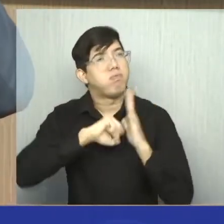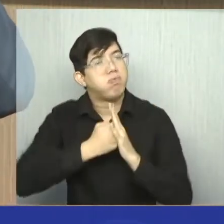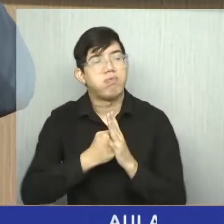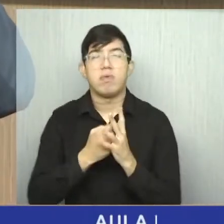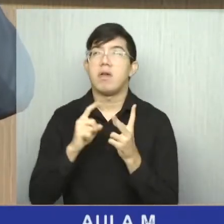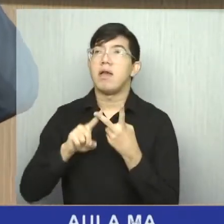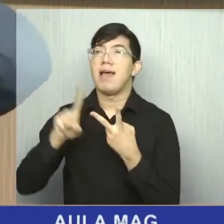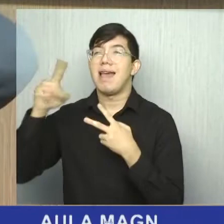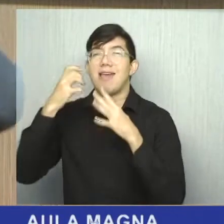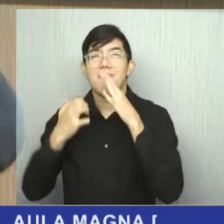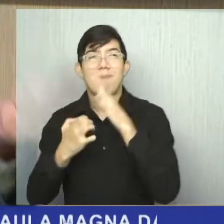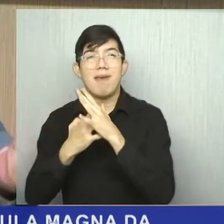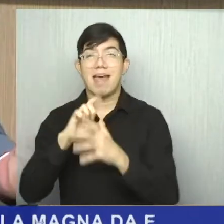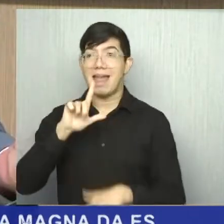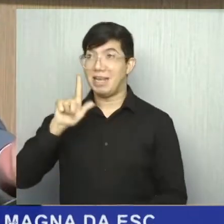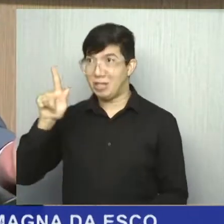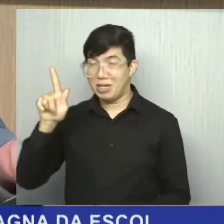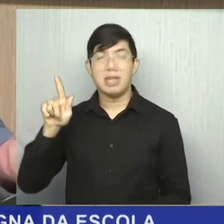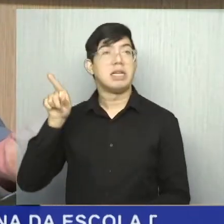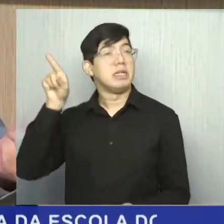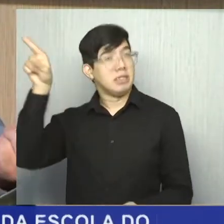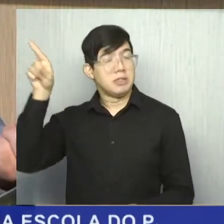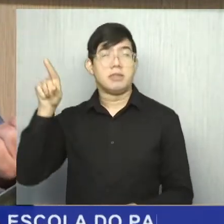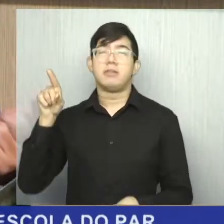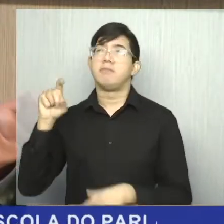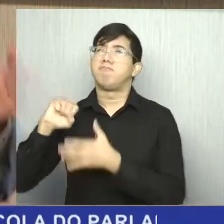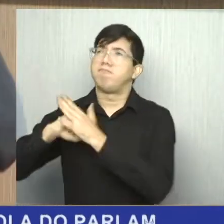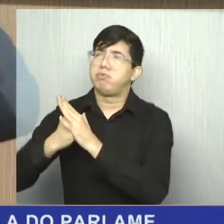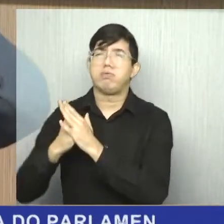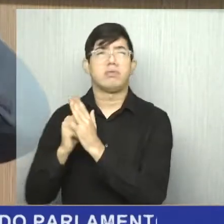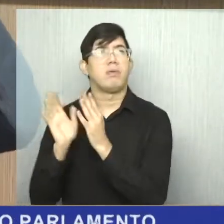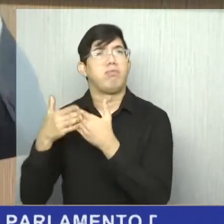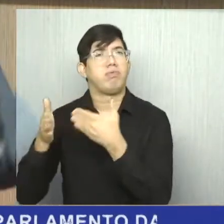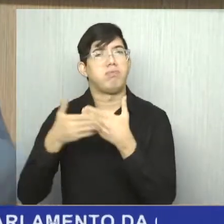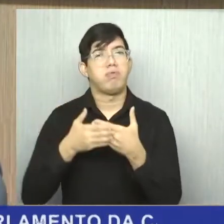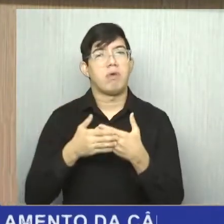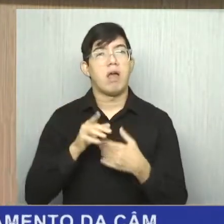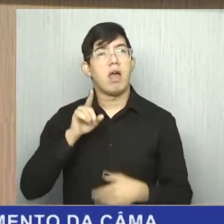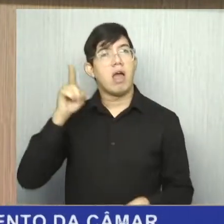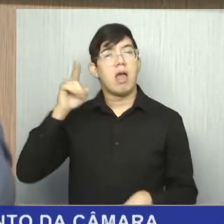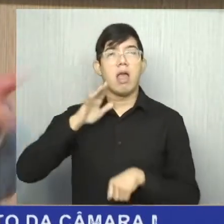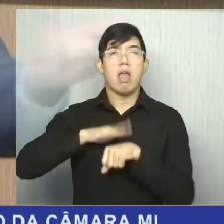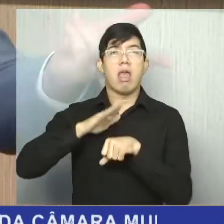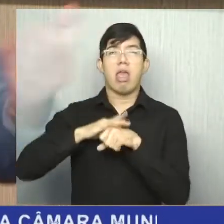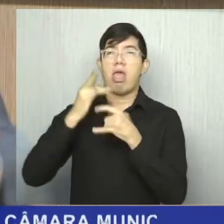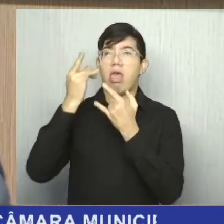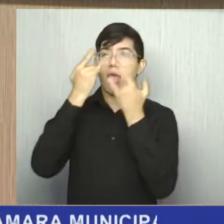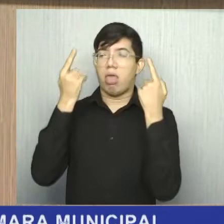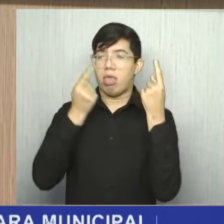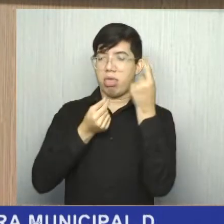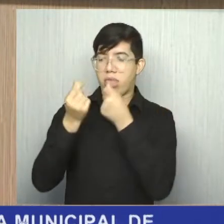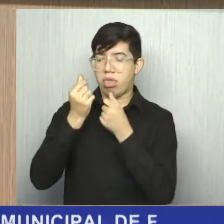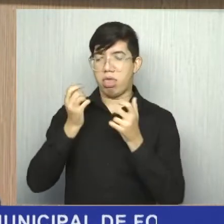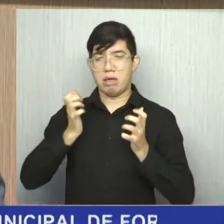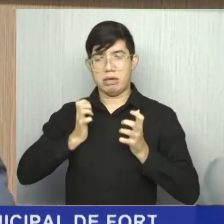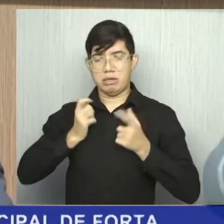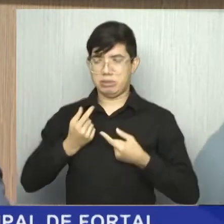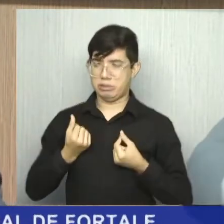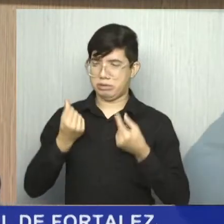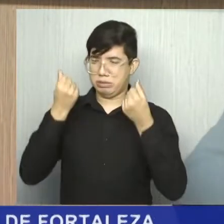capitalista brasileiro. Destrói a renda do povo e depois não percebe que está cuspindo para cima, porque não tem para quem vender.